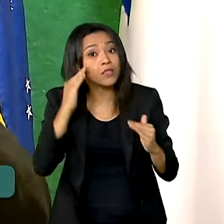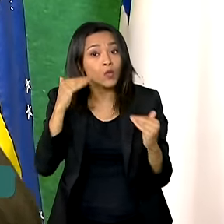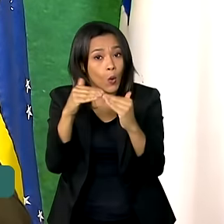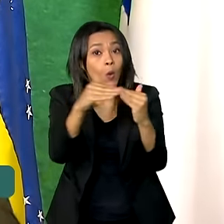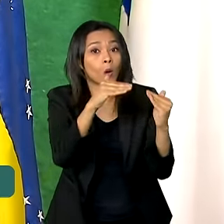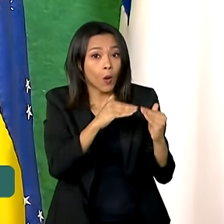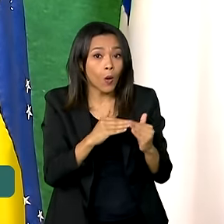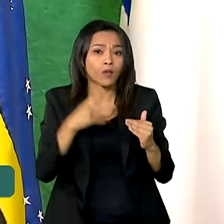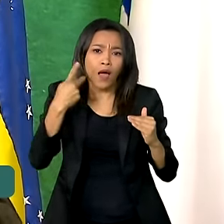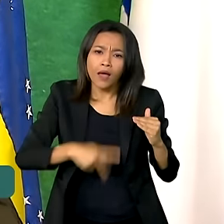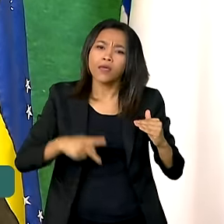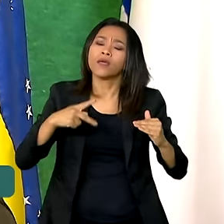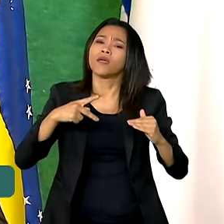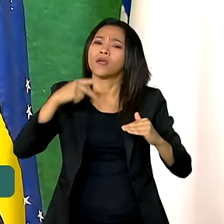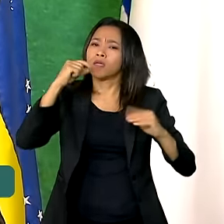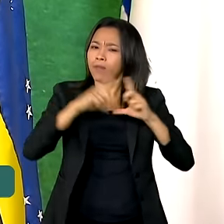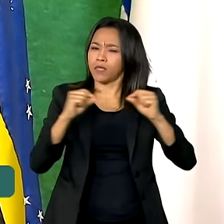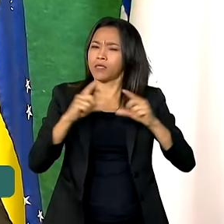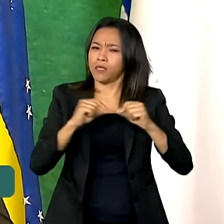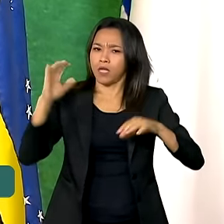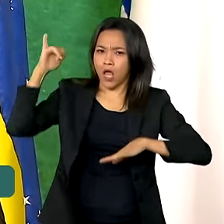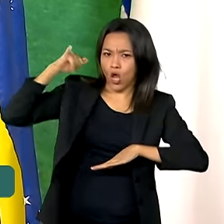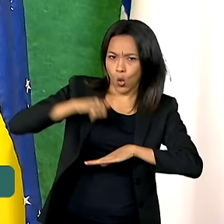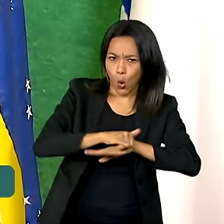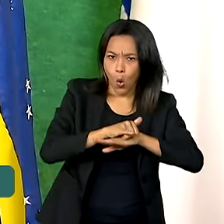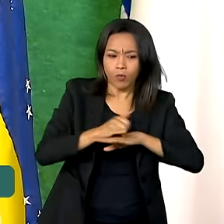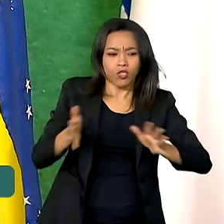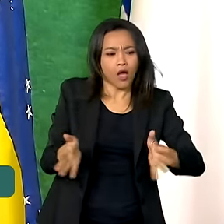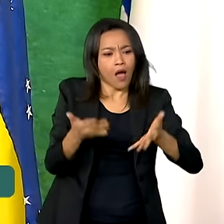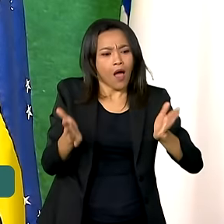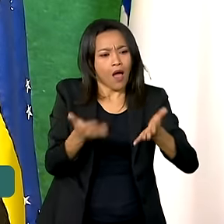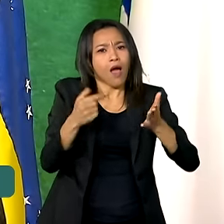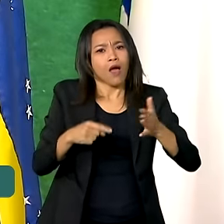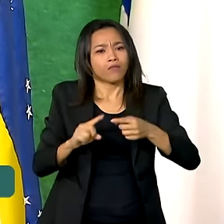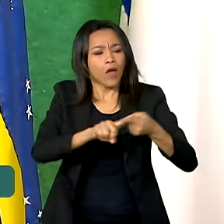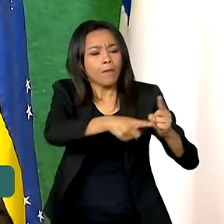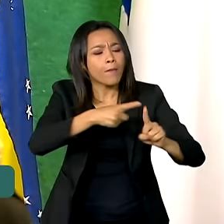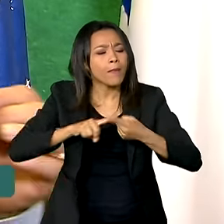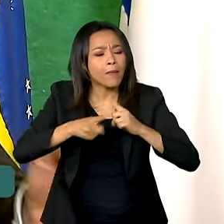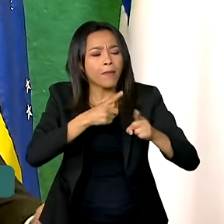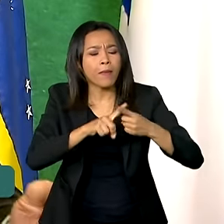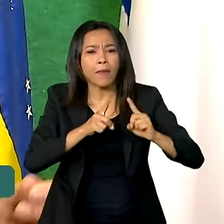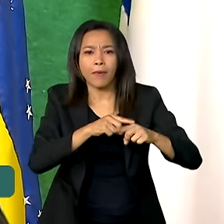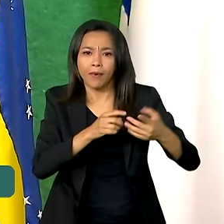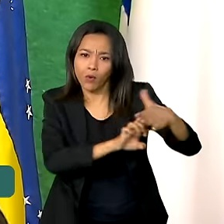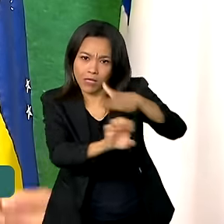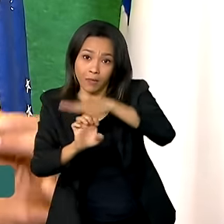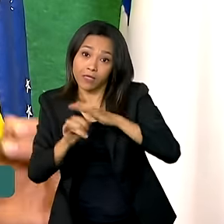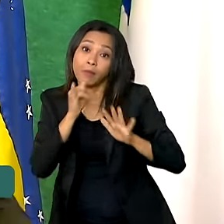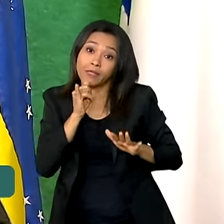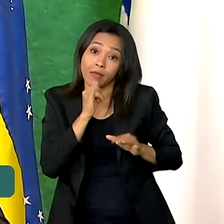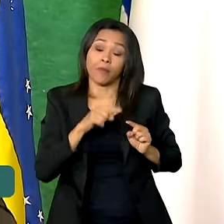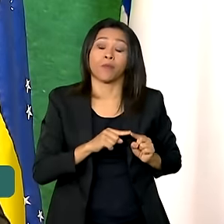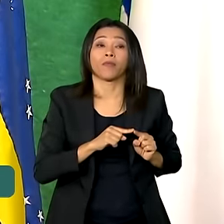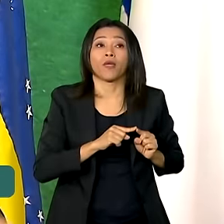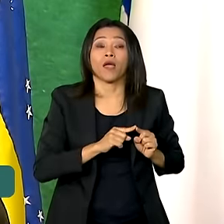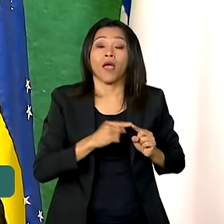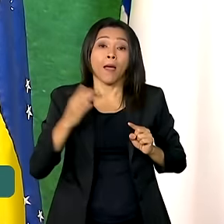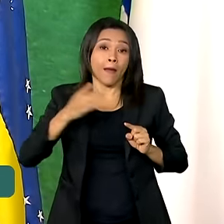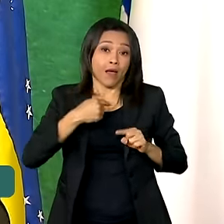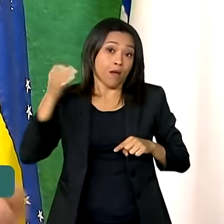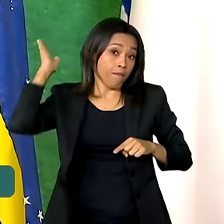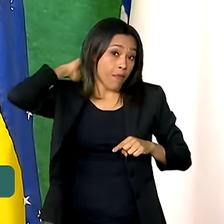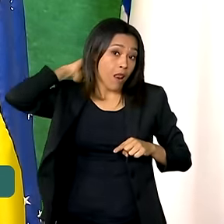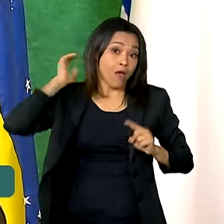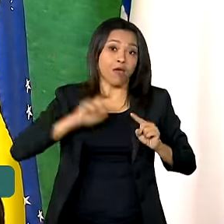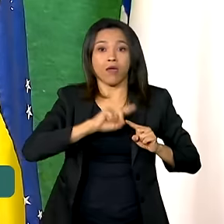aeroportos, inclusive aqui de Brasília, já promove as principais companhias nacionais esse stopover. Então, se você pegar um voo, por exemplo, de Belém a Rio